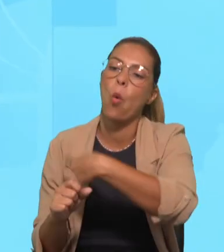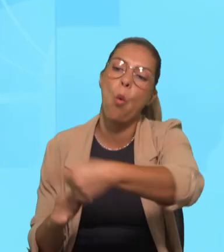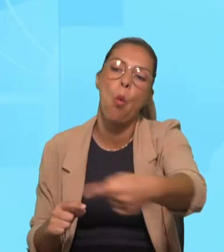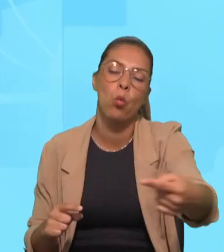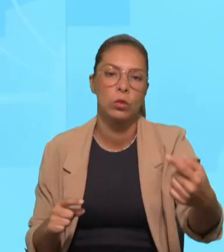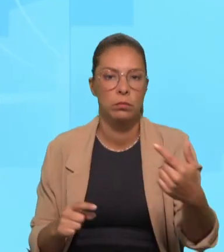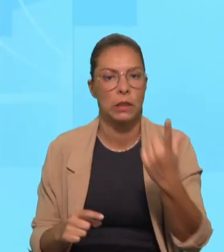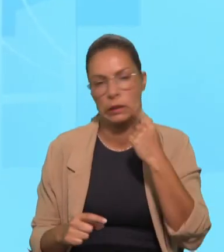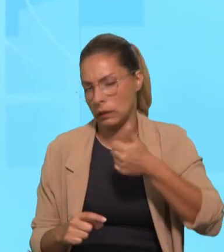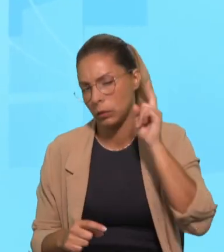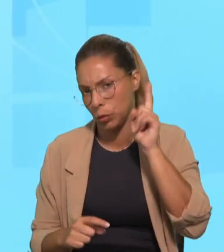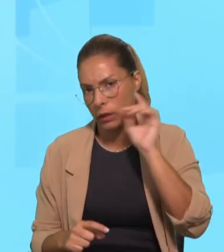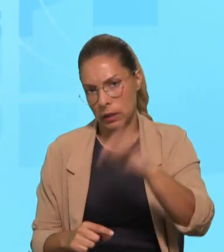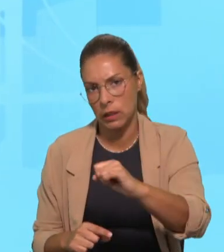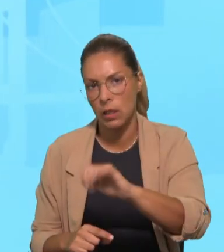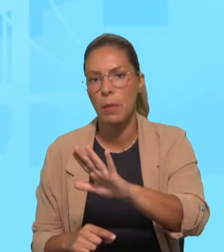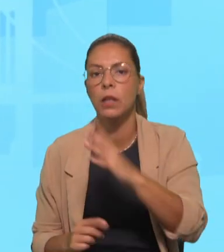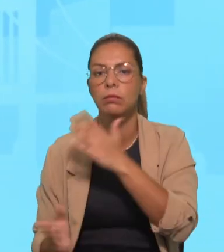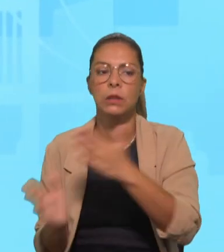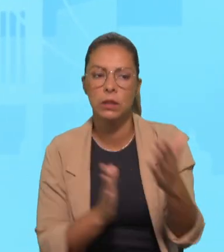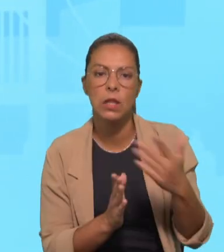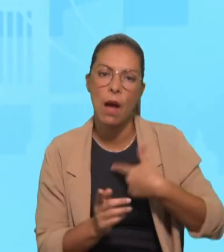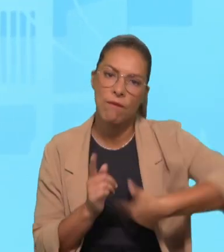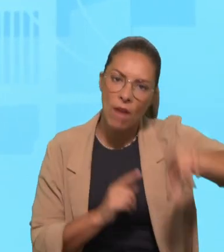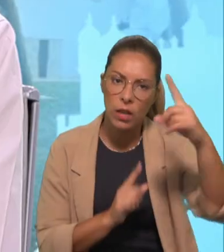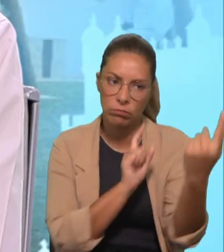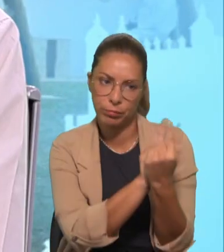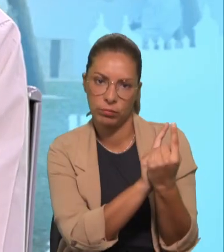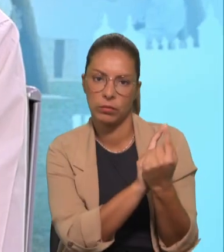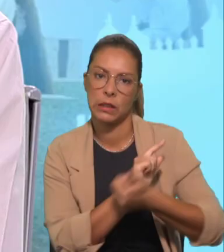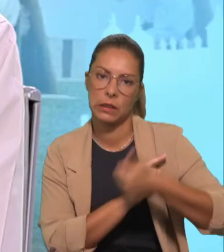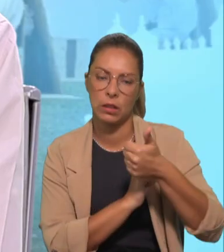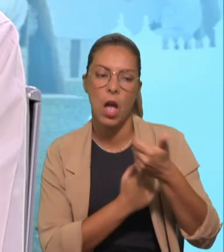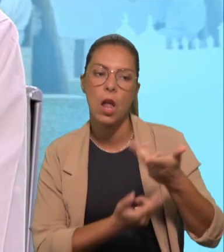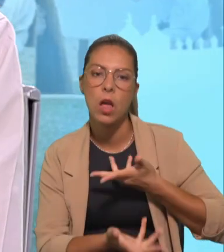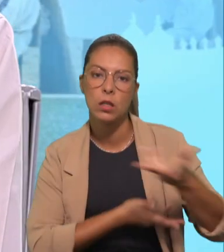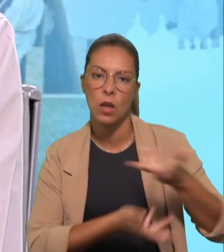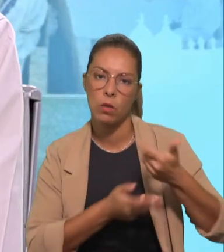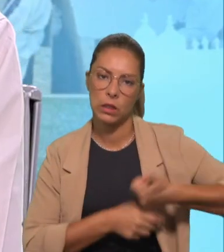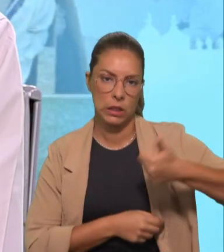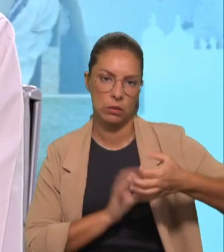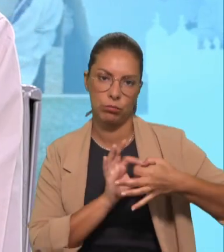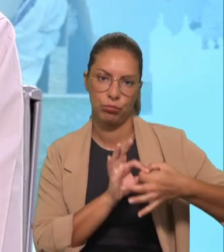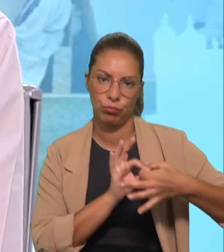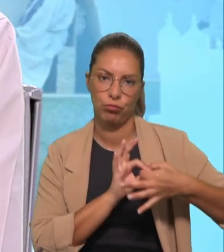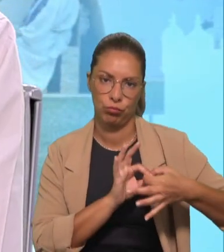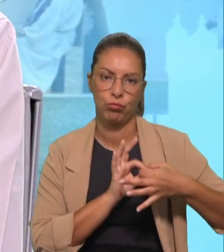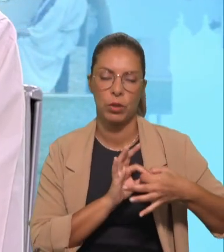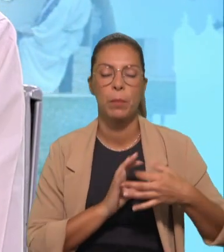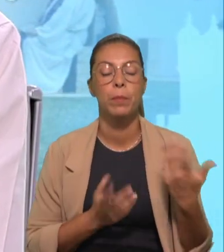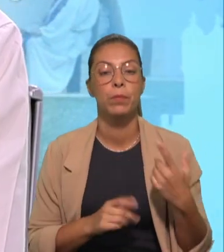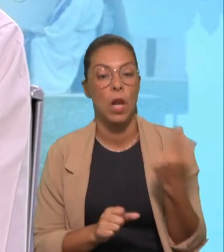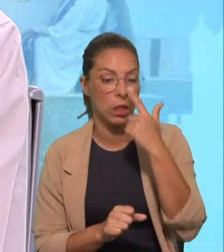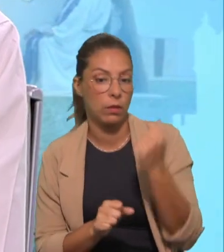são importantes, claro, importa ir. Importa ir, importa relacionar-se, não é? As atividades procuramos que